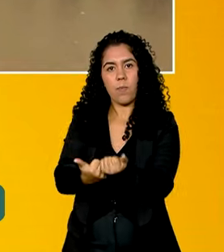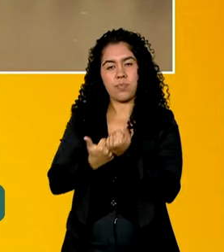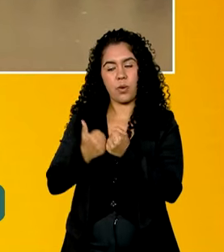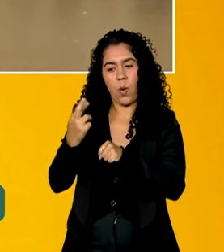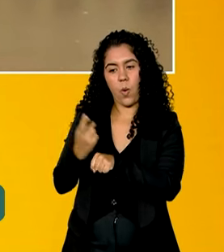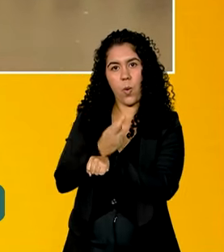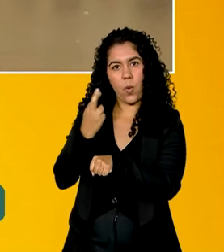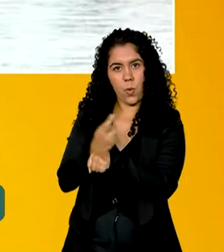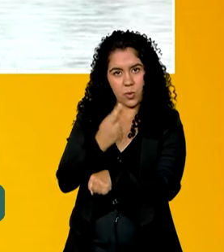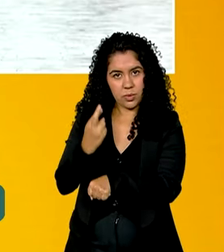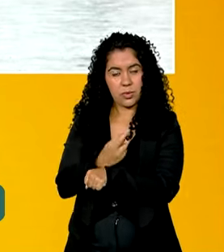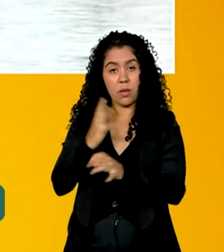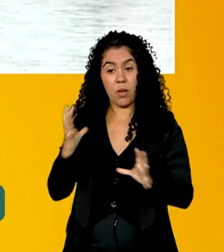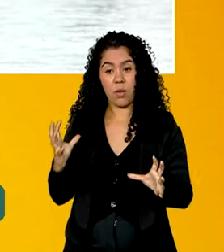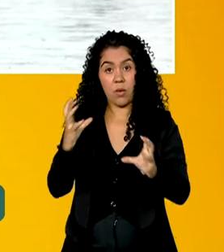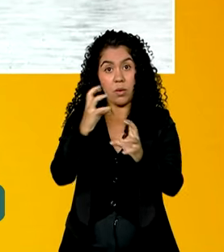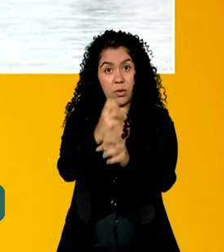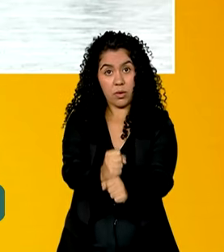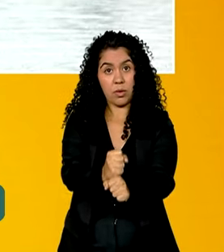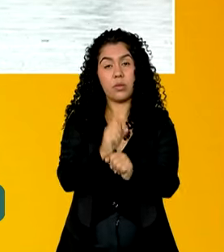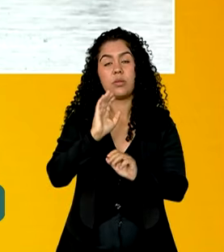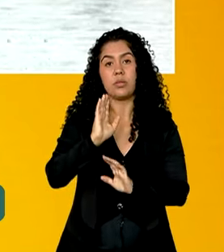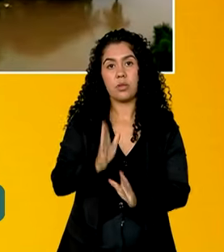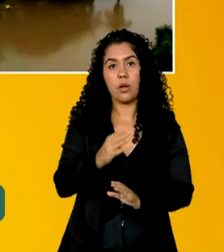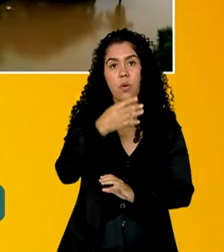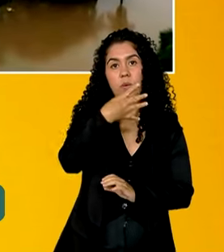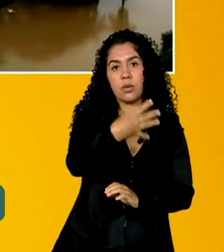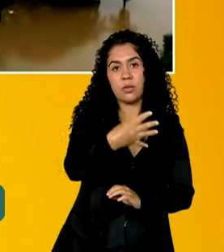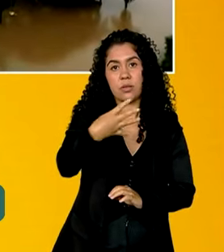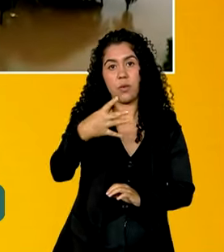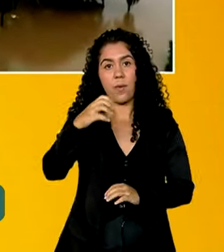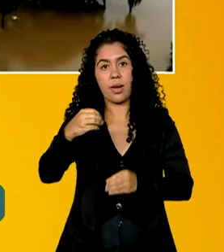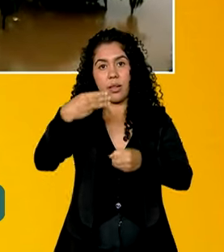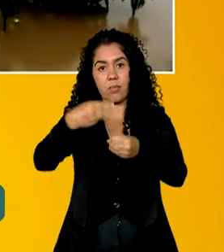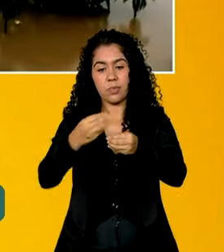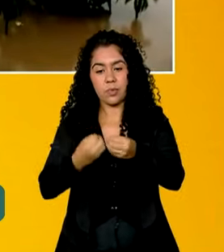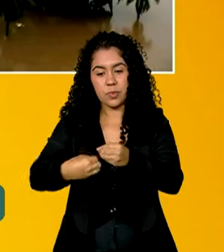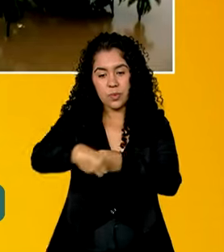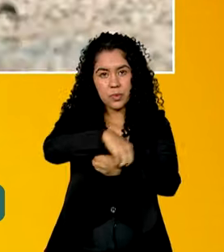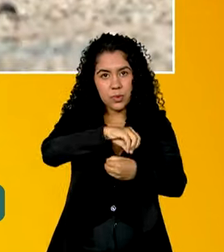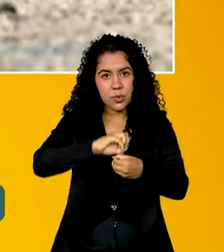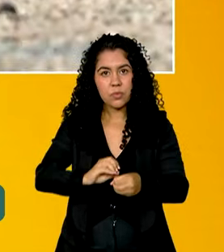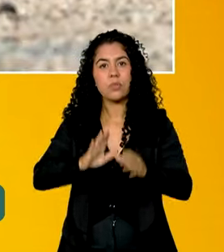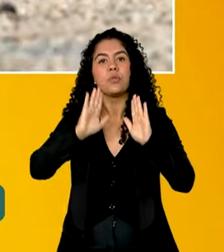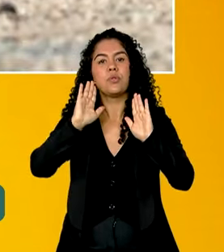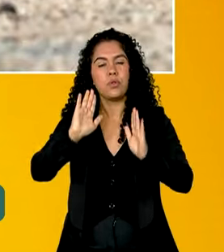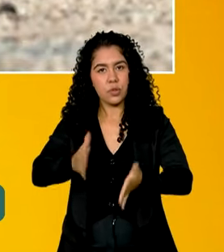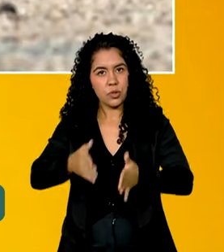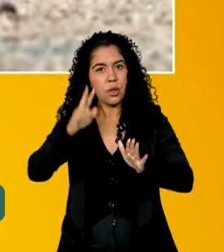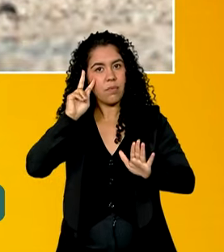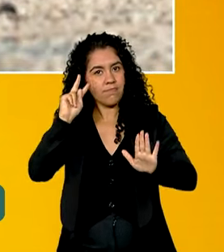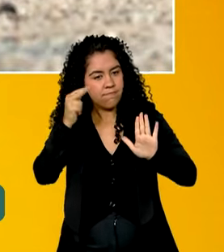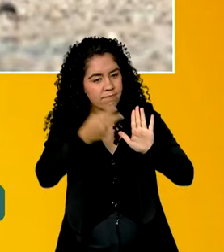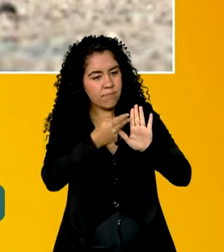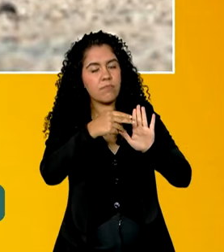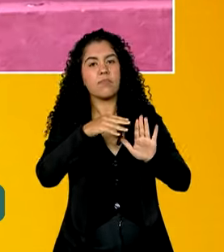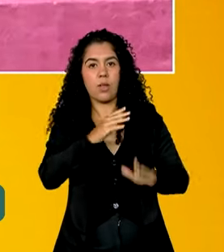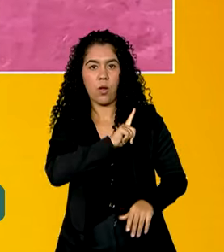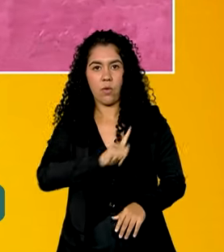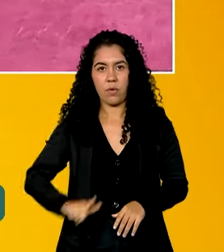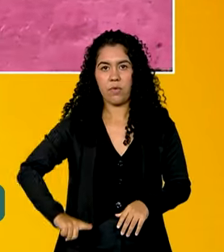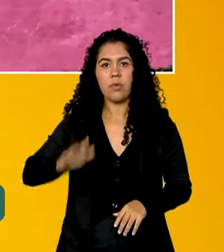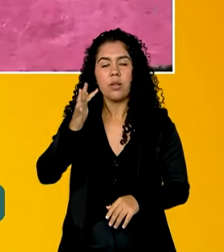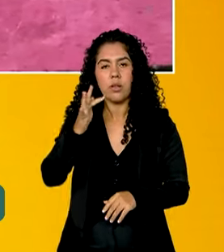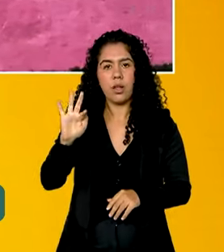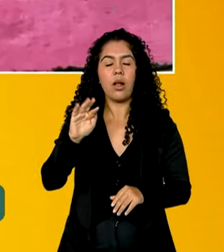Olha, ao todo, 444 cidades já foram reconhecidas pelo governo federal e podem solicitar o valor